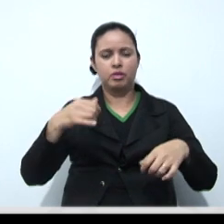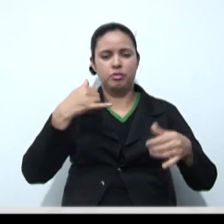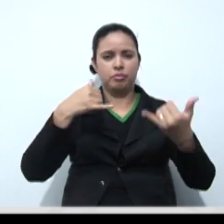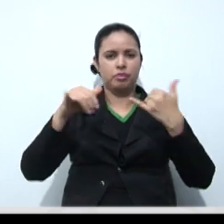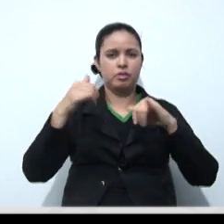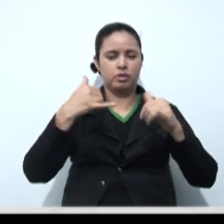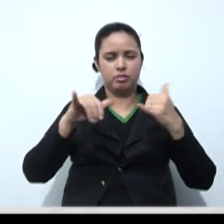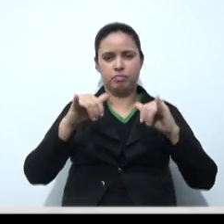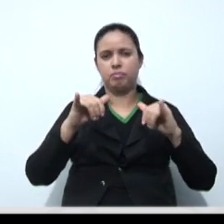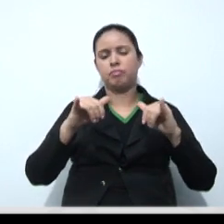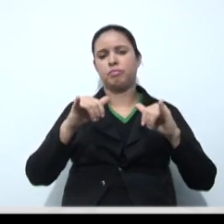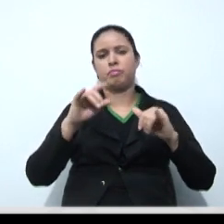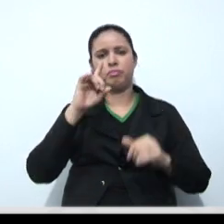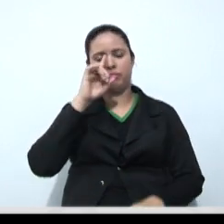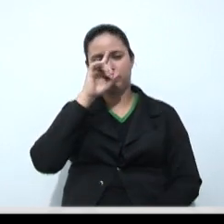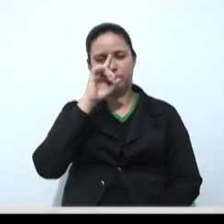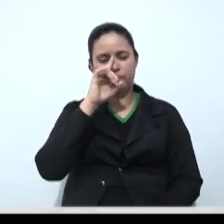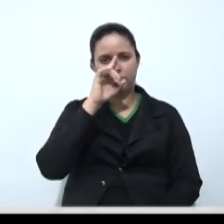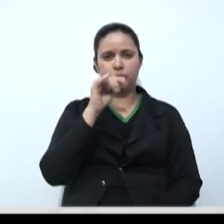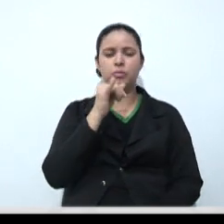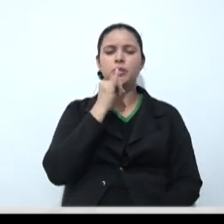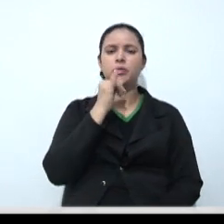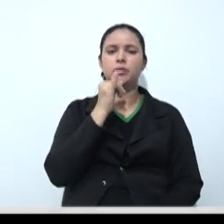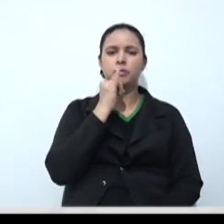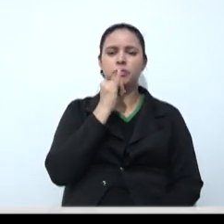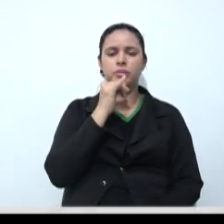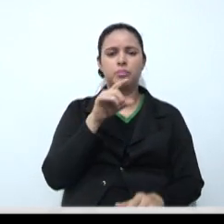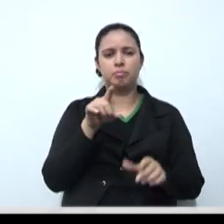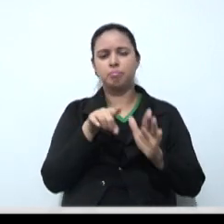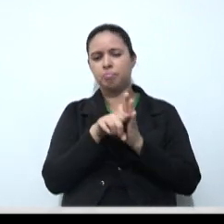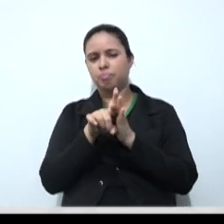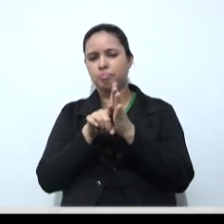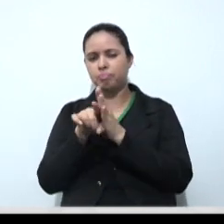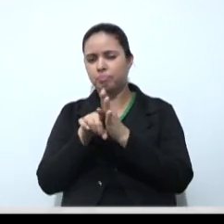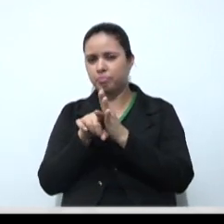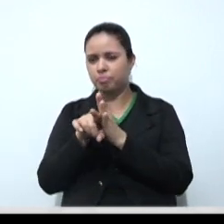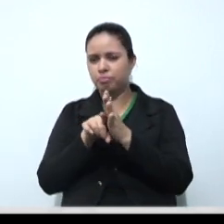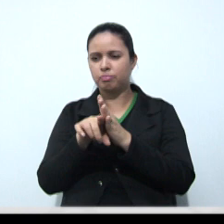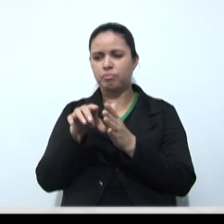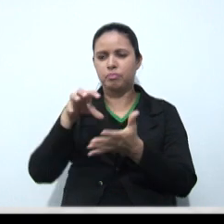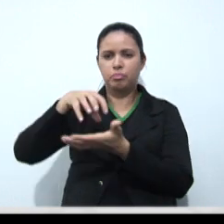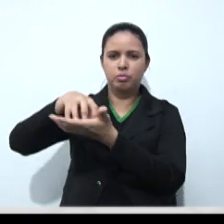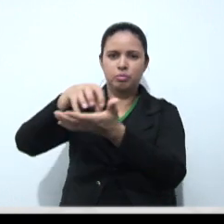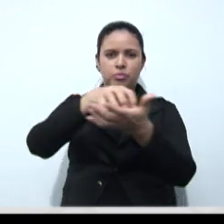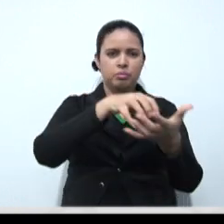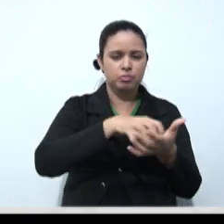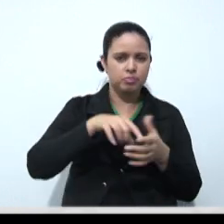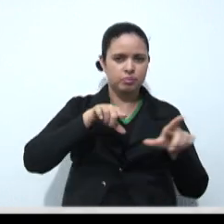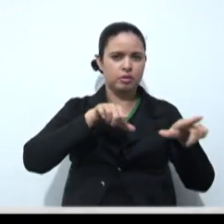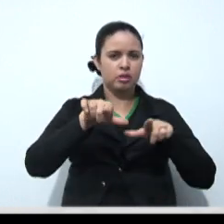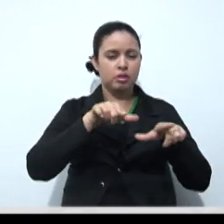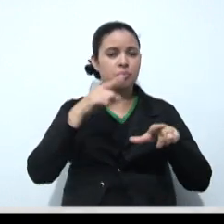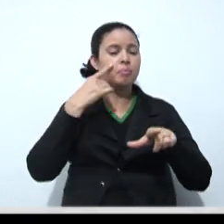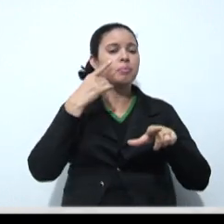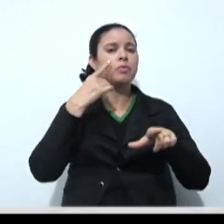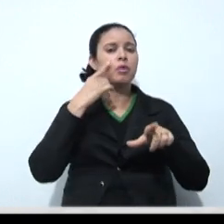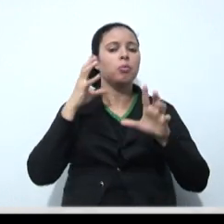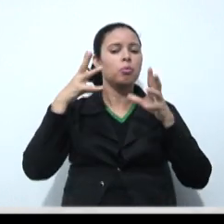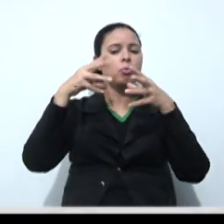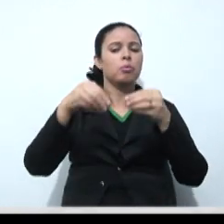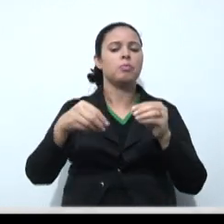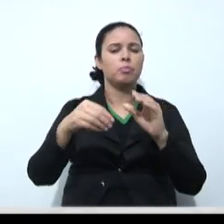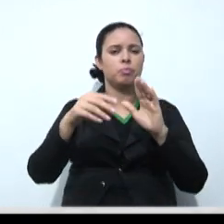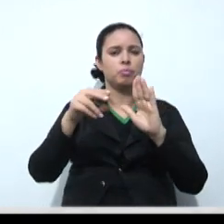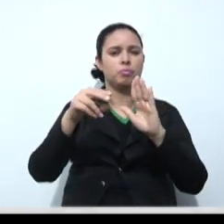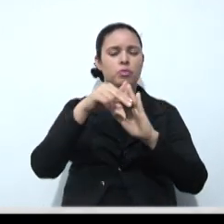sejam cumpridas, como, por exemplo, realizar verificações periódicas nos postos de trabalho para garantir que todos cumpram